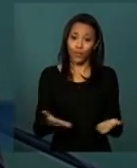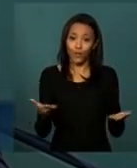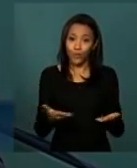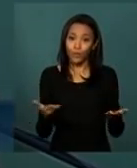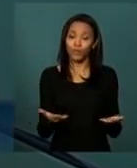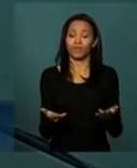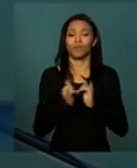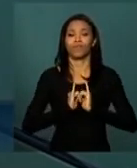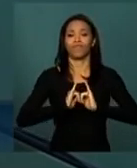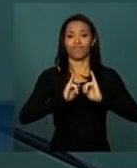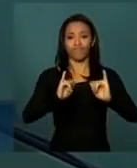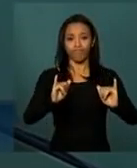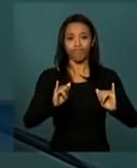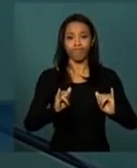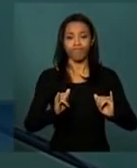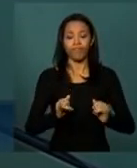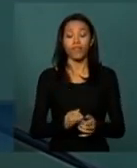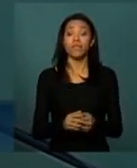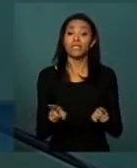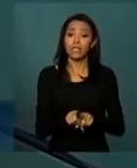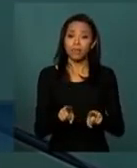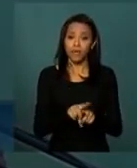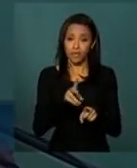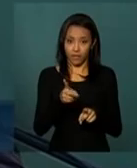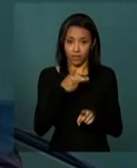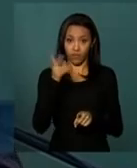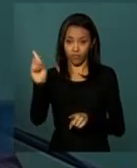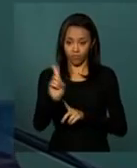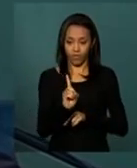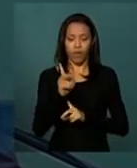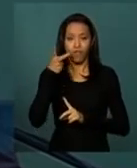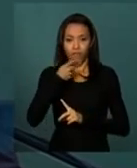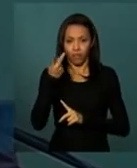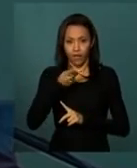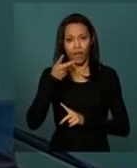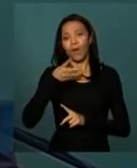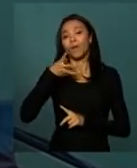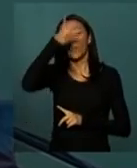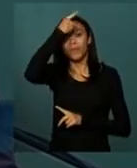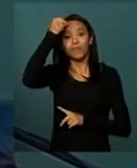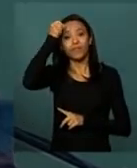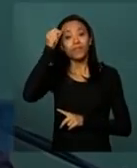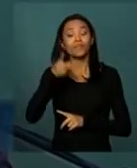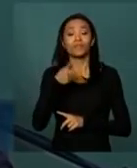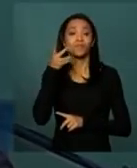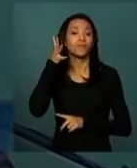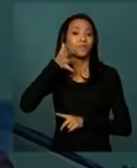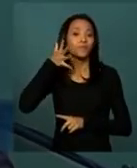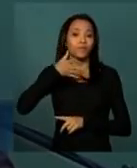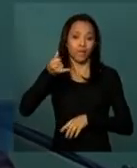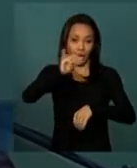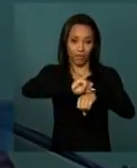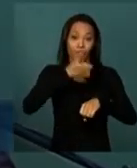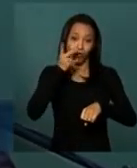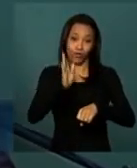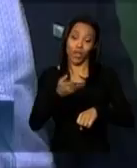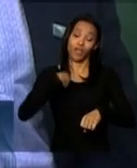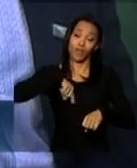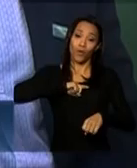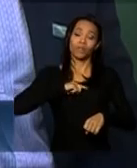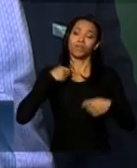defendidas. Mas, ao mesmo tempo, como disse o prefeito Firmino, todo prefeito tem que fazer o seu pedido, que o prefeito tem que lutar